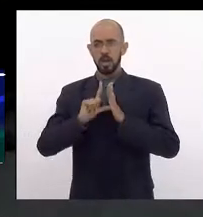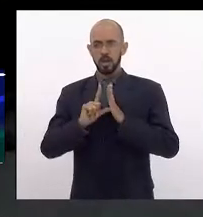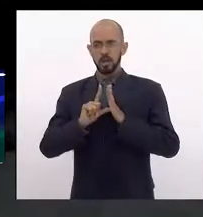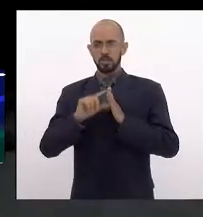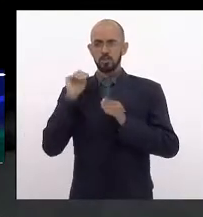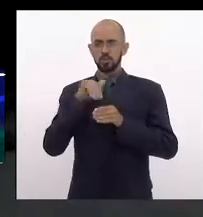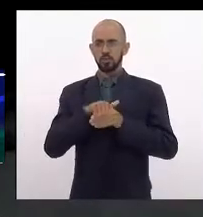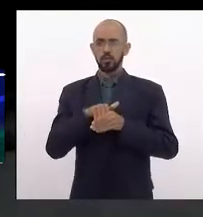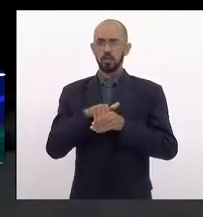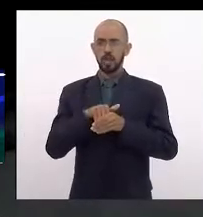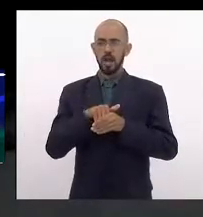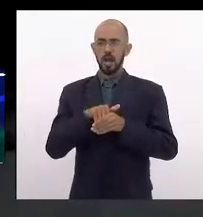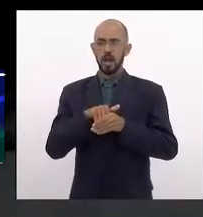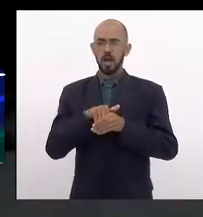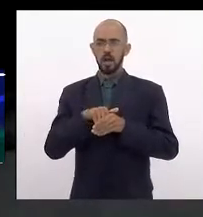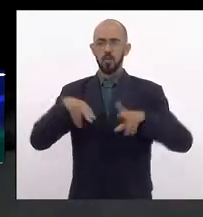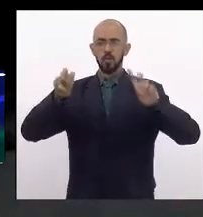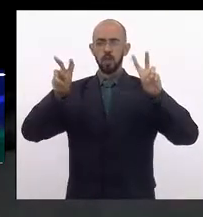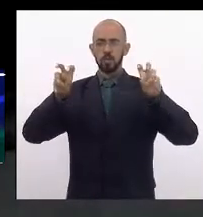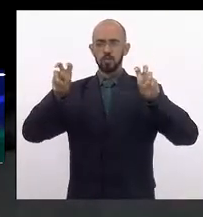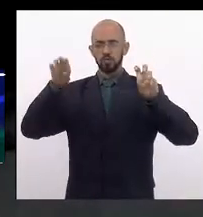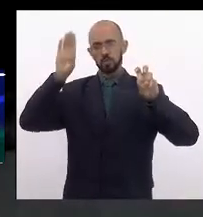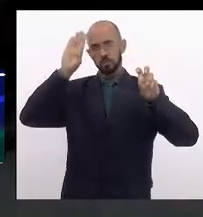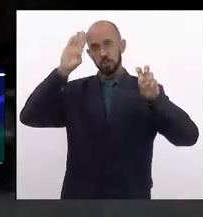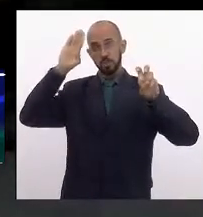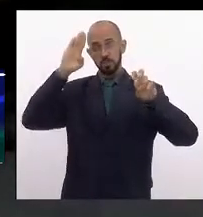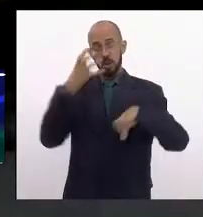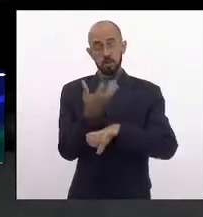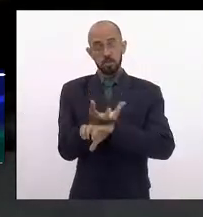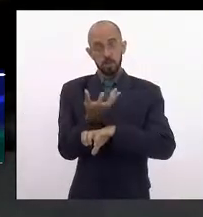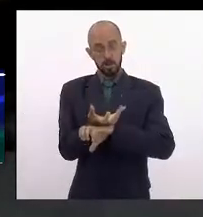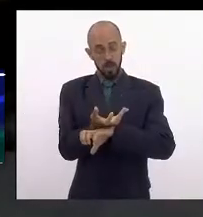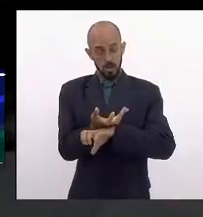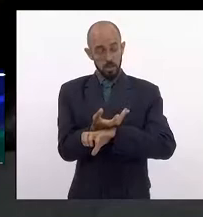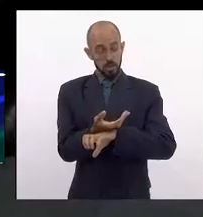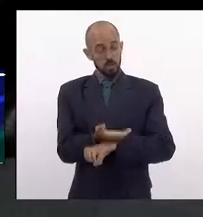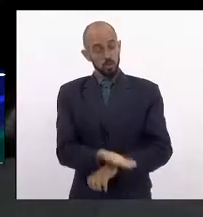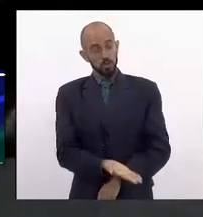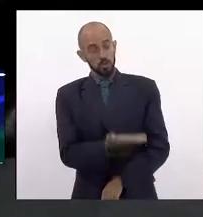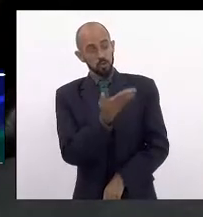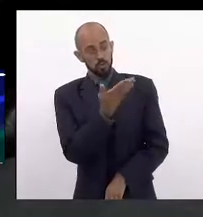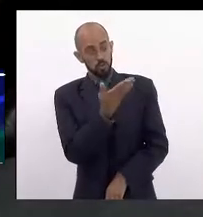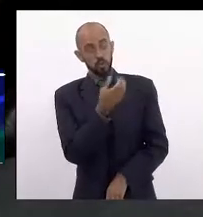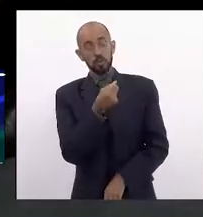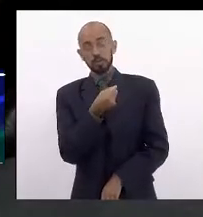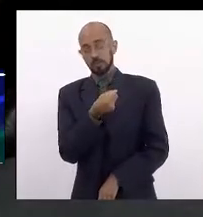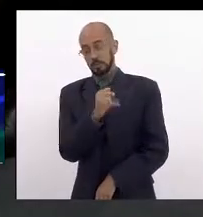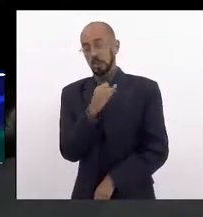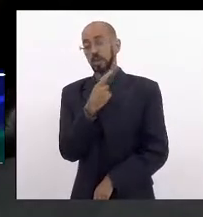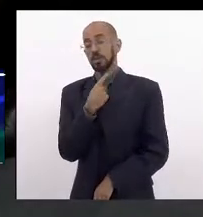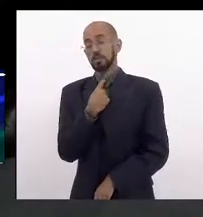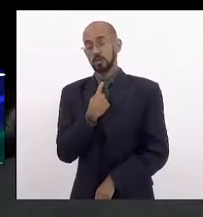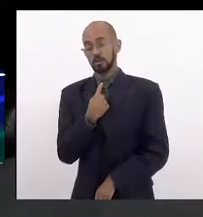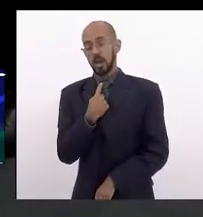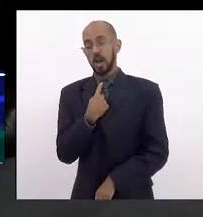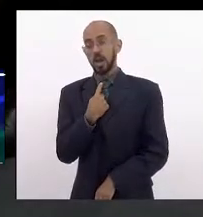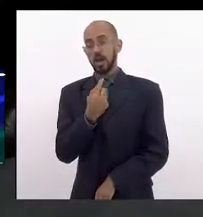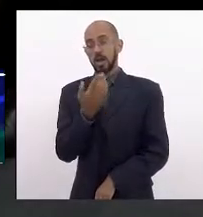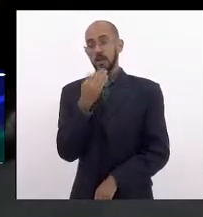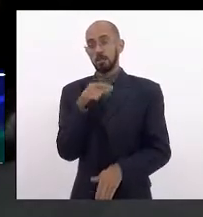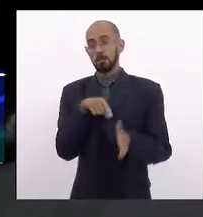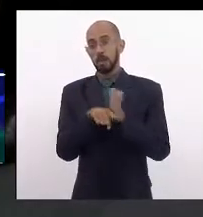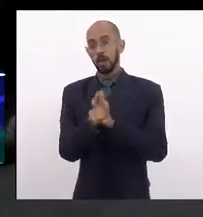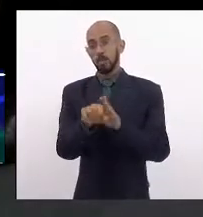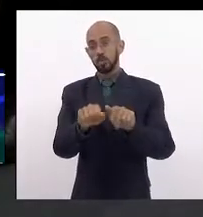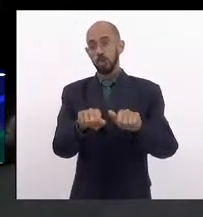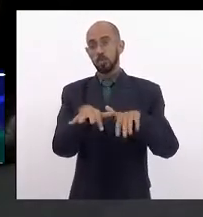de votar o mérito da matéria que vossa excelência se assim o desejar submeter